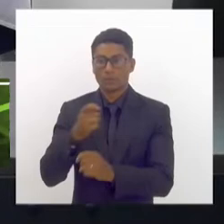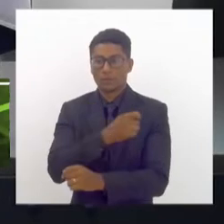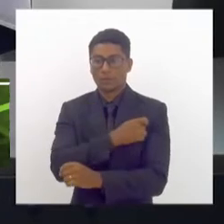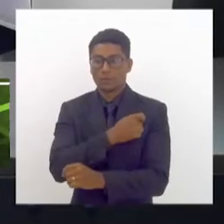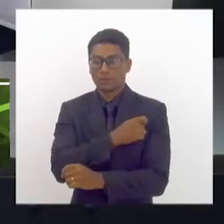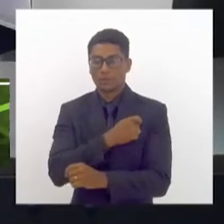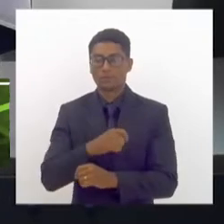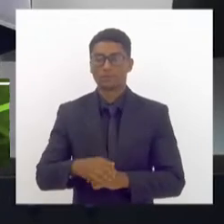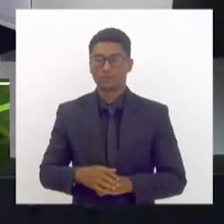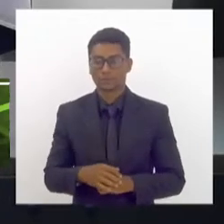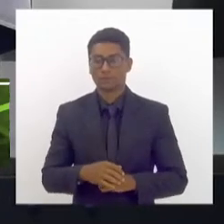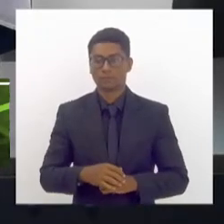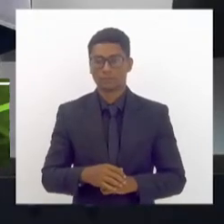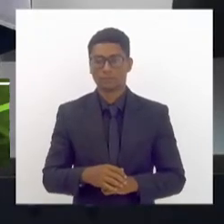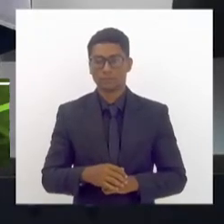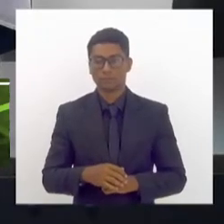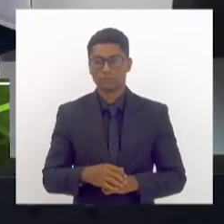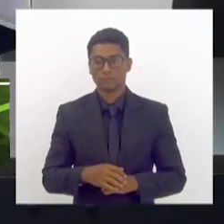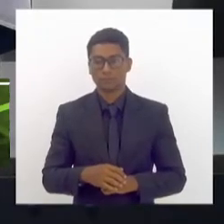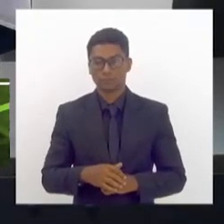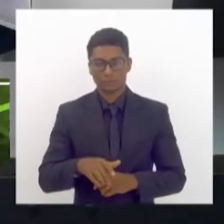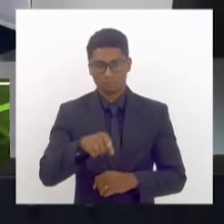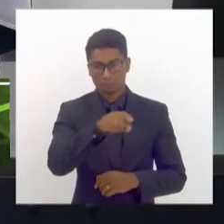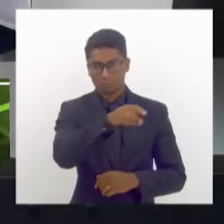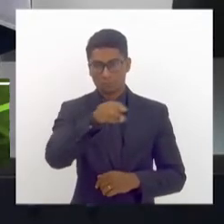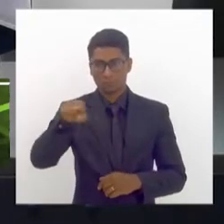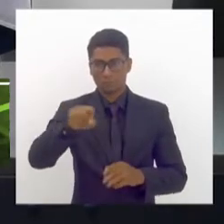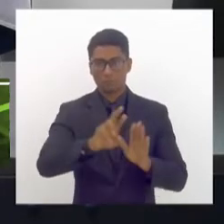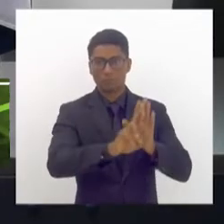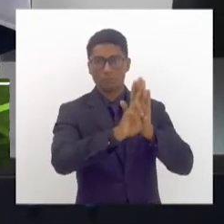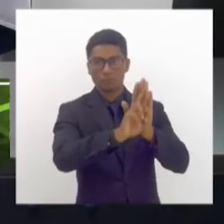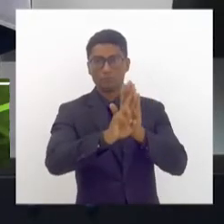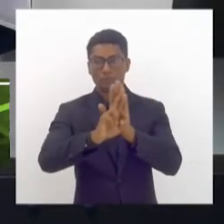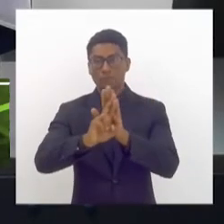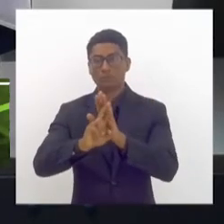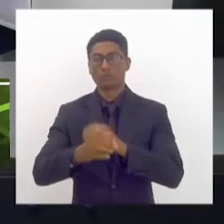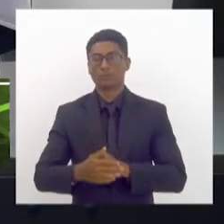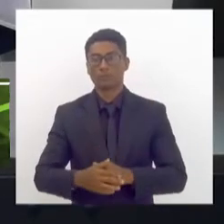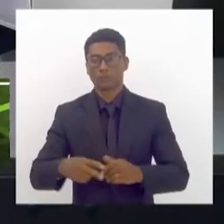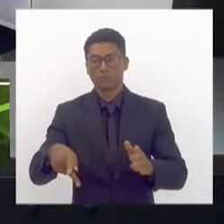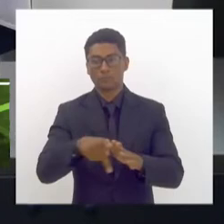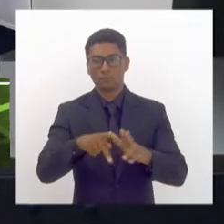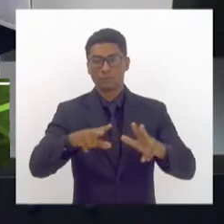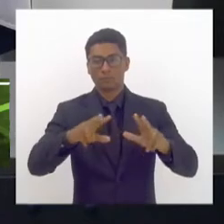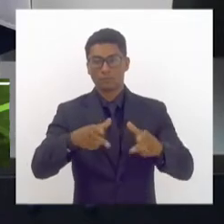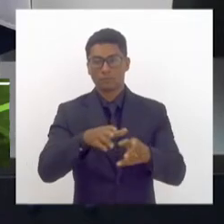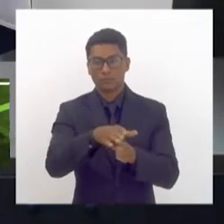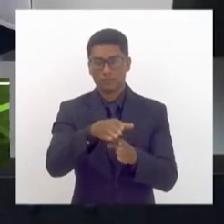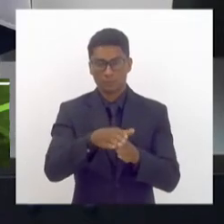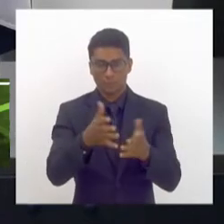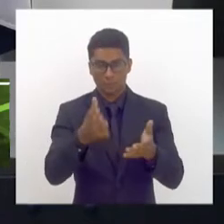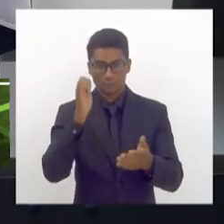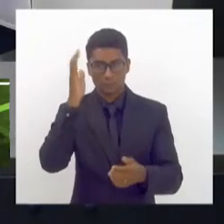CINDE. Gostaria de saber se os demais representantes ou membros do Conselho querem fazer uso da palavra.